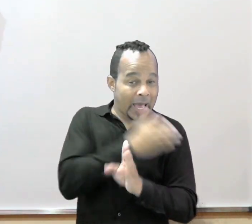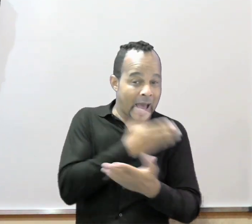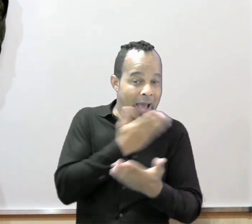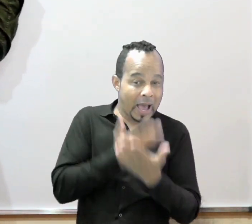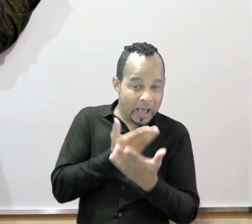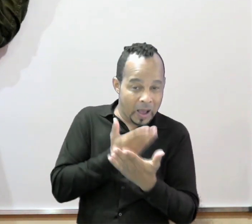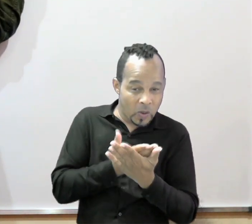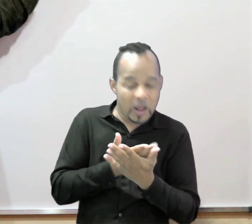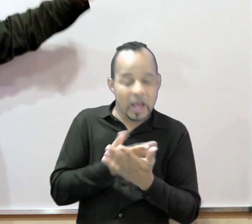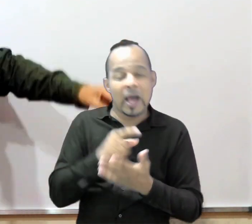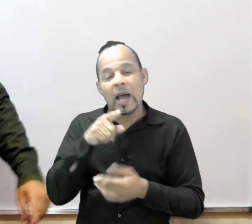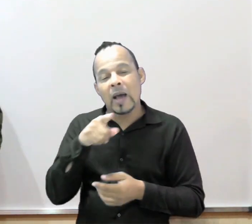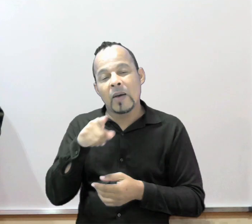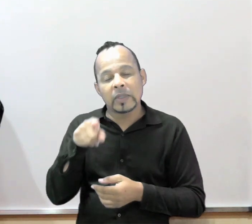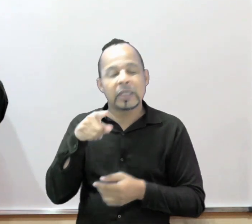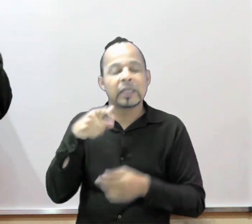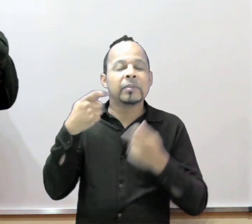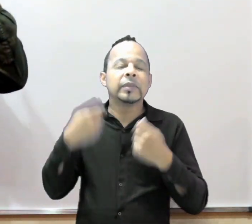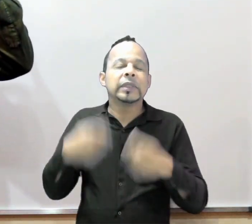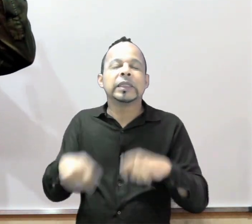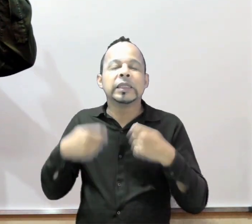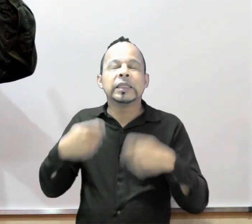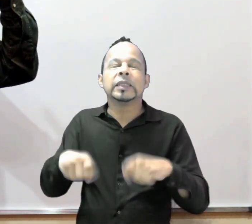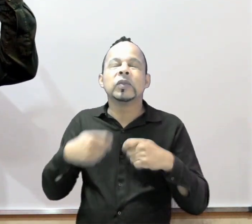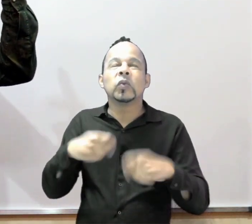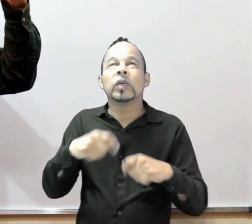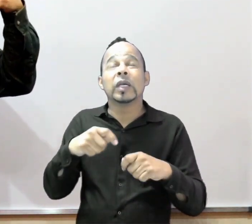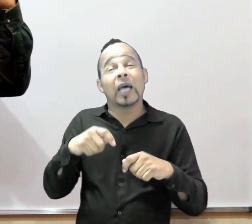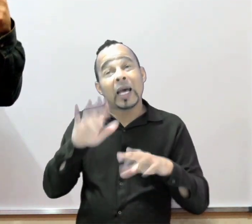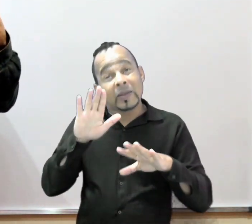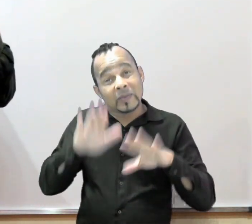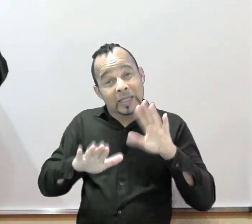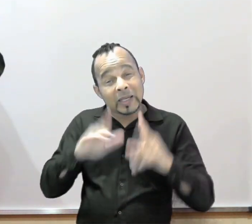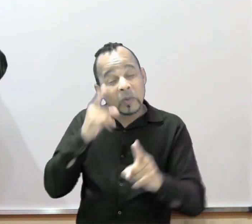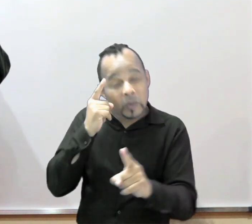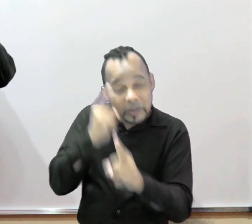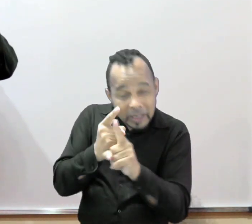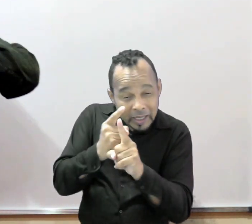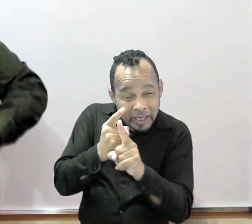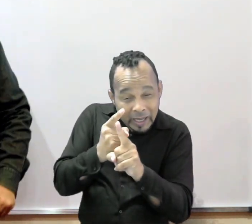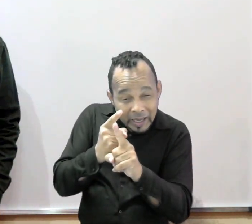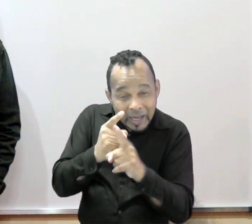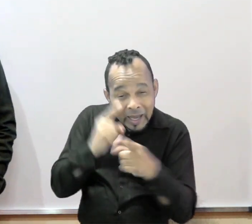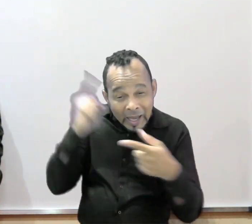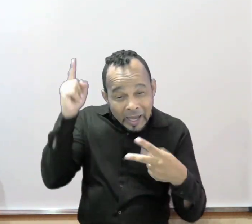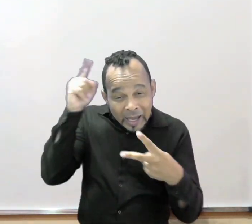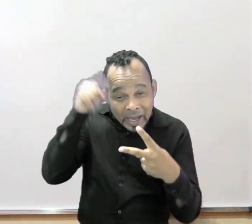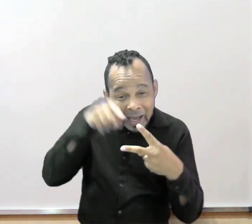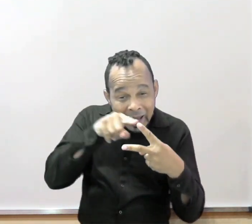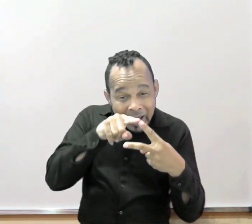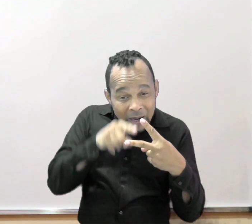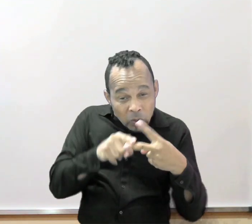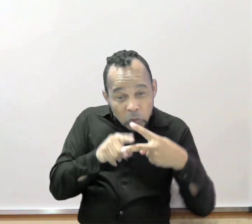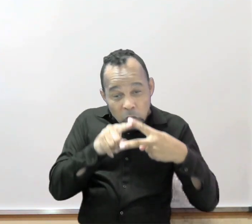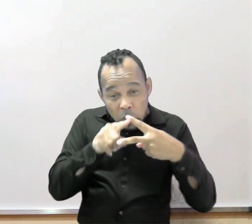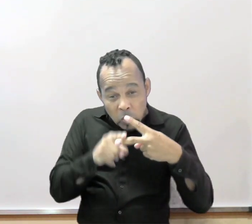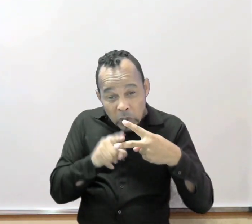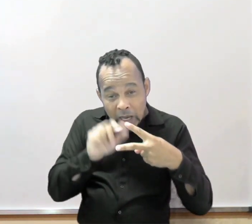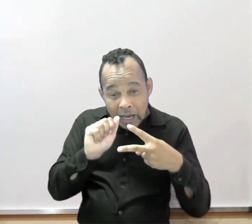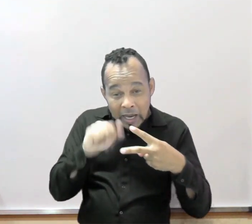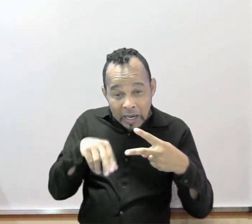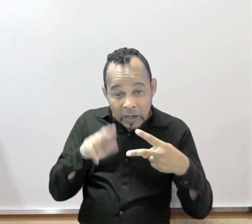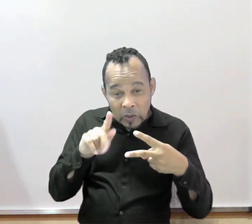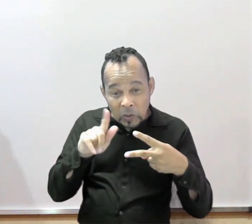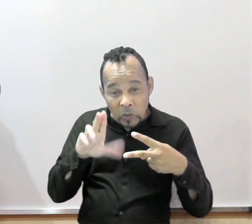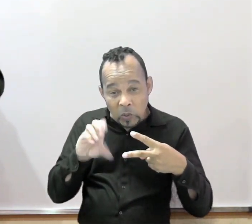fôssemos encontrar o ângulo entre os vetores A e B, a gente poderia ter um problema. Lembra? Bastante gente me cobrou sobre qual problema